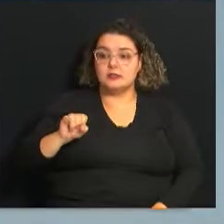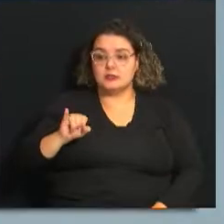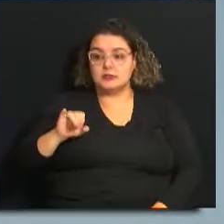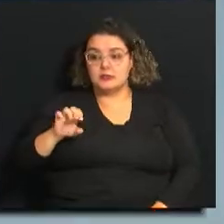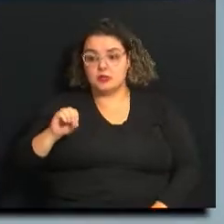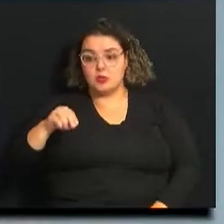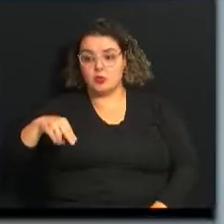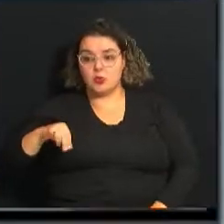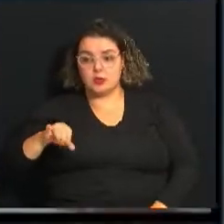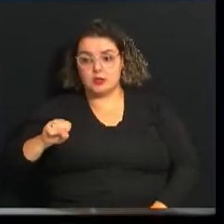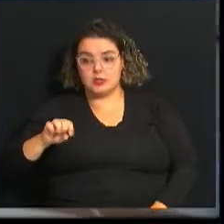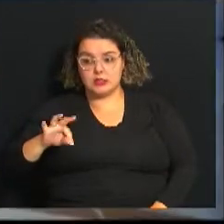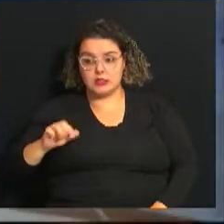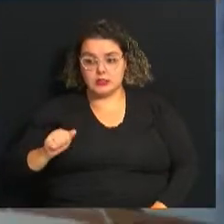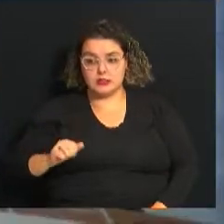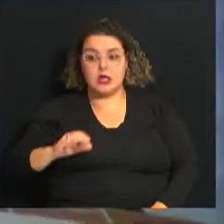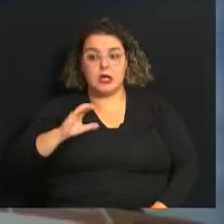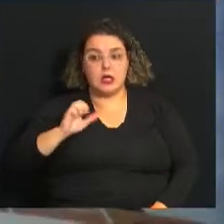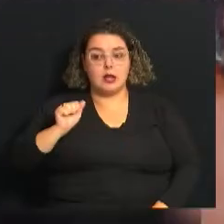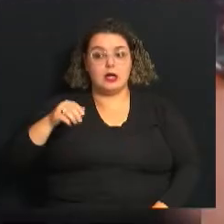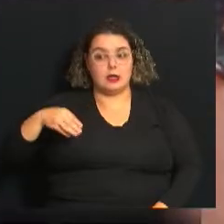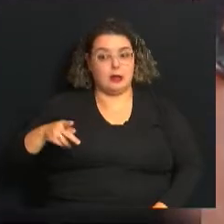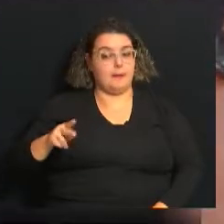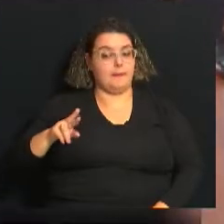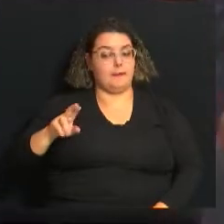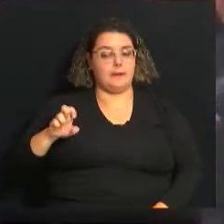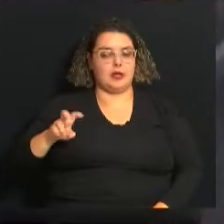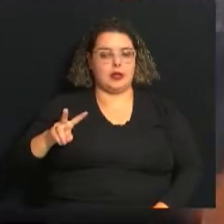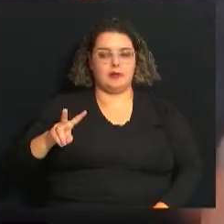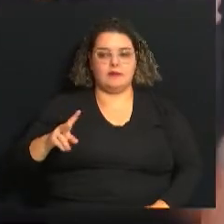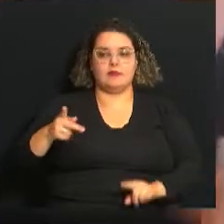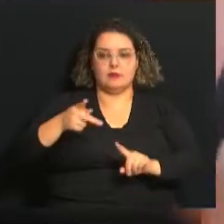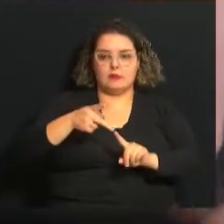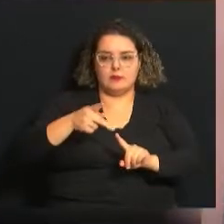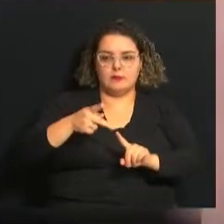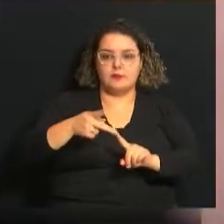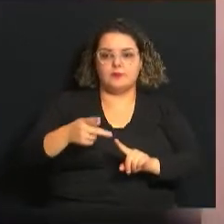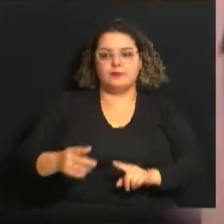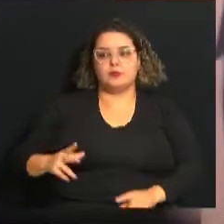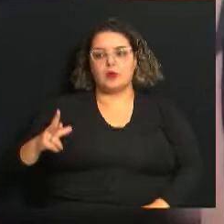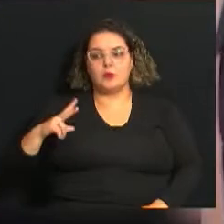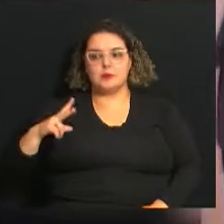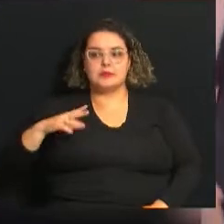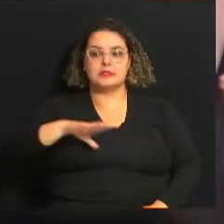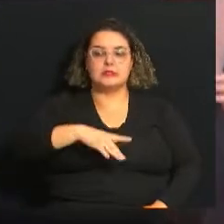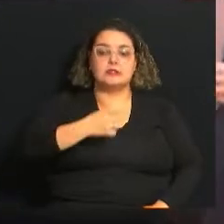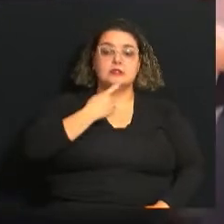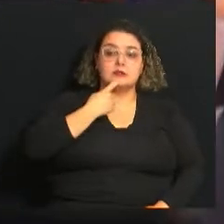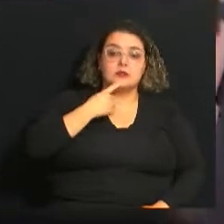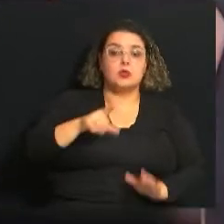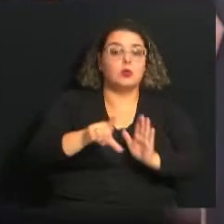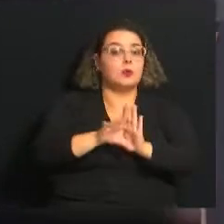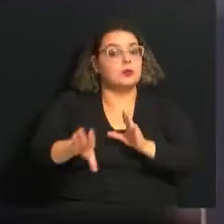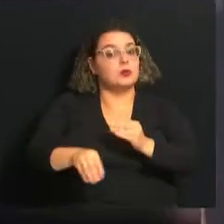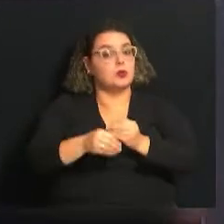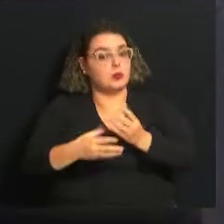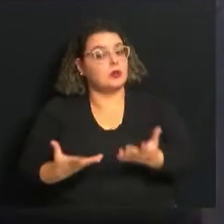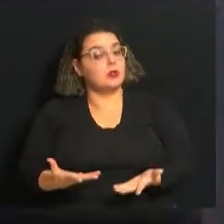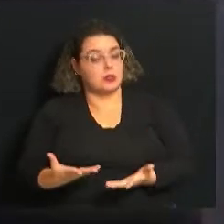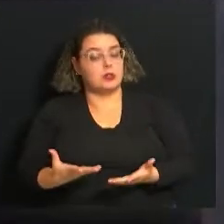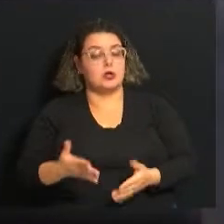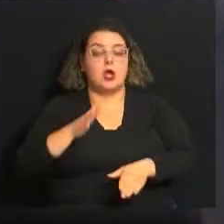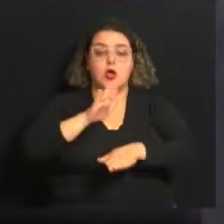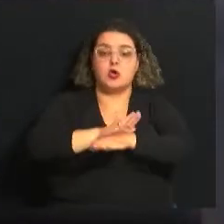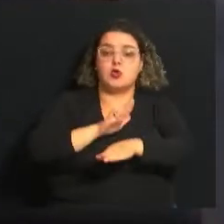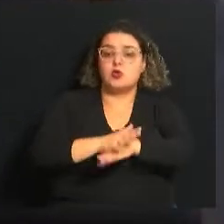do município de Campinas, o CAMPREV. O projeto de lei complementar, que também inclui reajuste nos auxílios